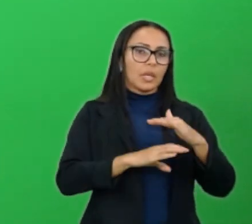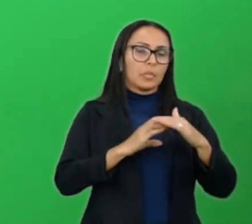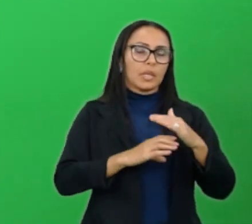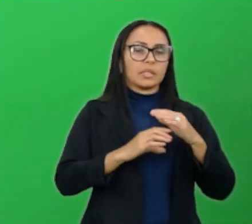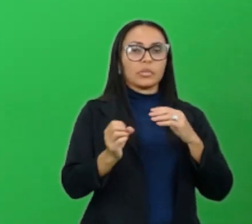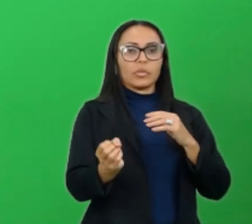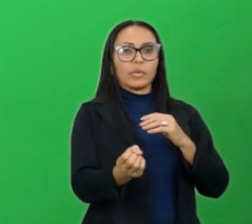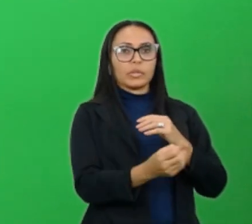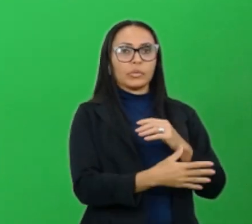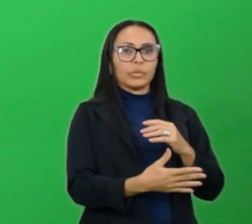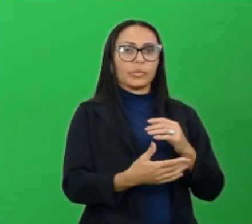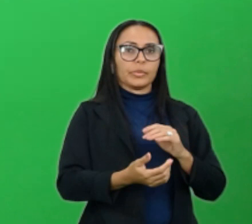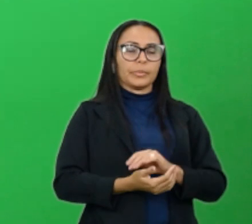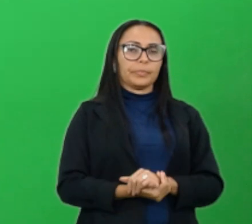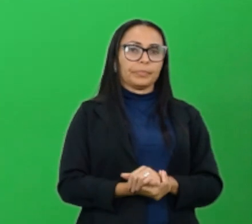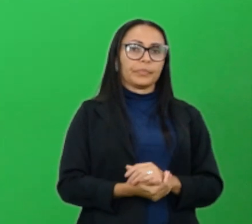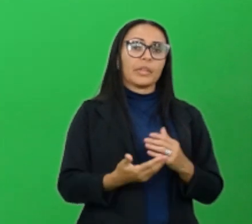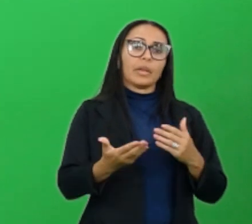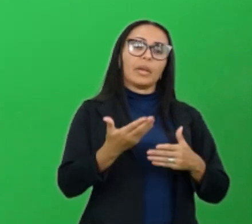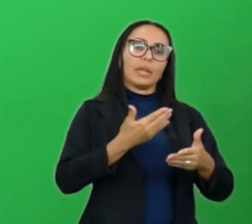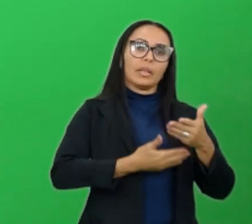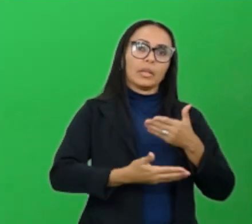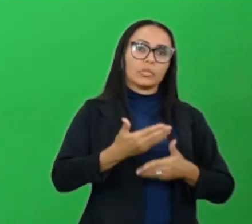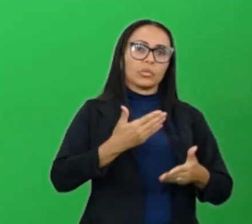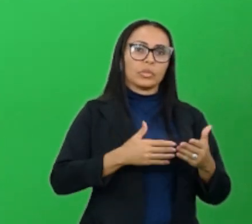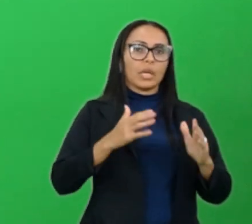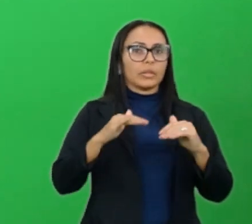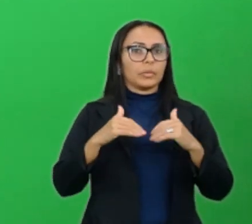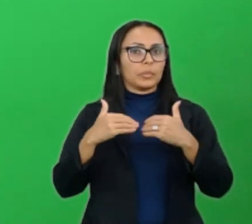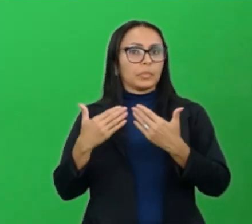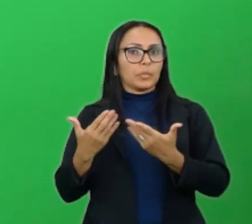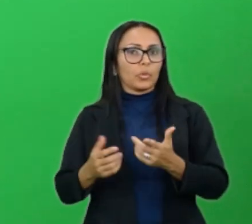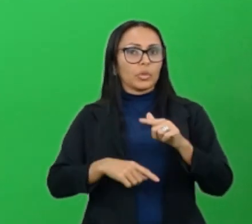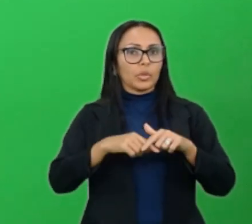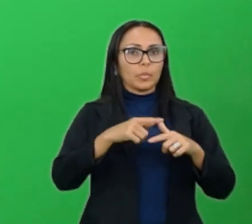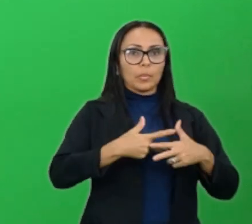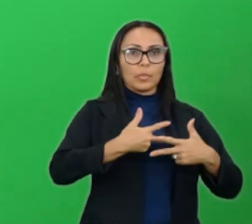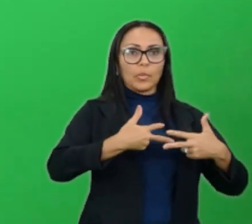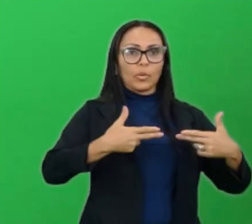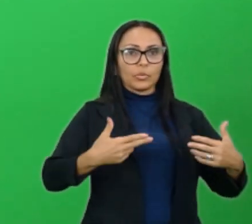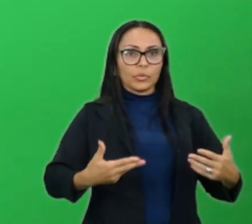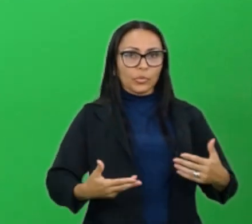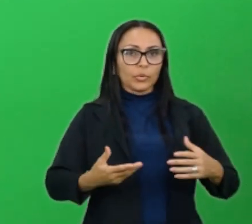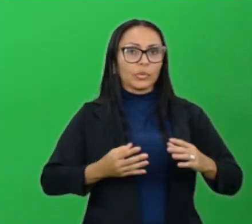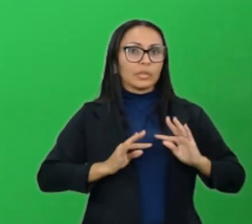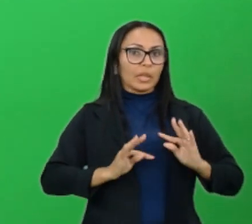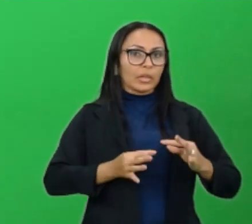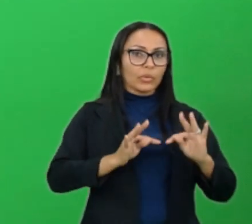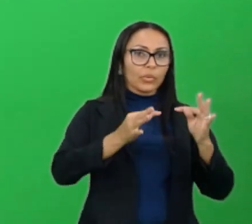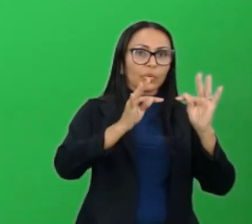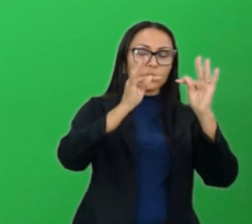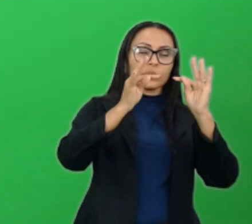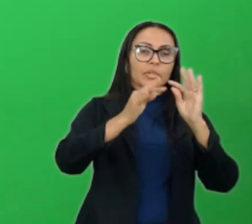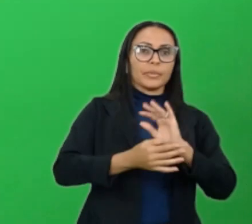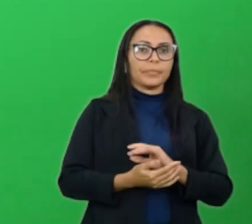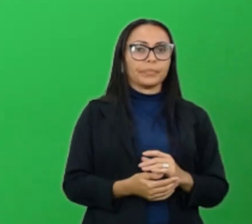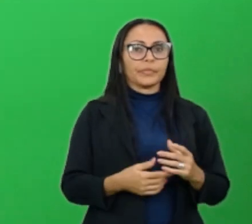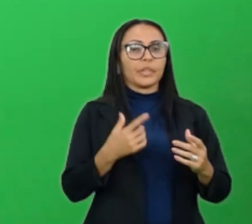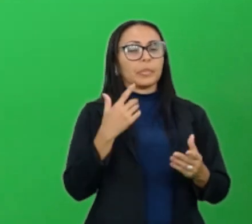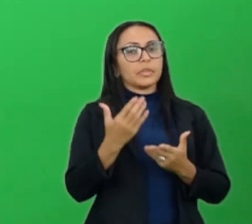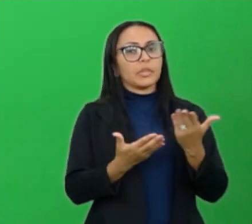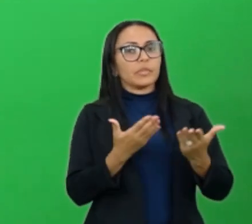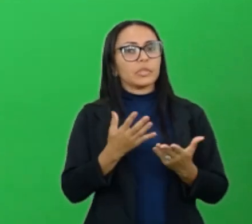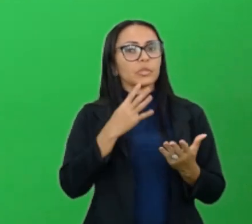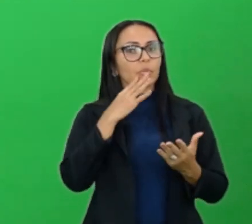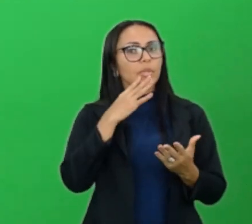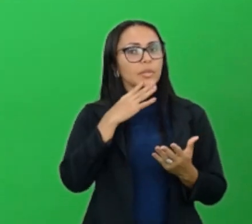montantes relacionados à exportação de produtos de média e alta tecnologia, bem como de serviços de conhecimento intensivo.